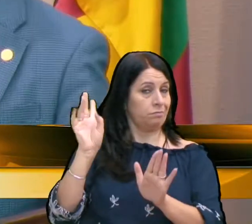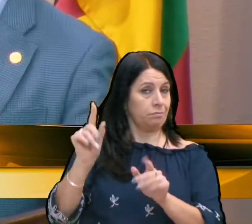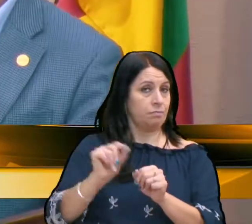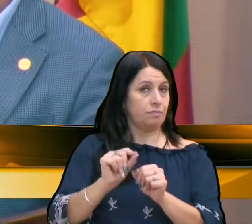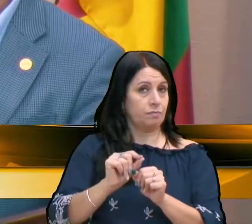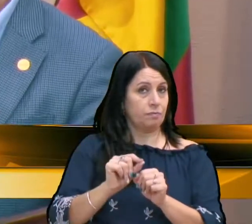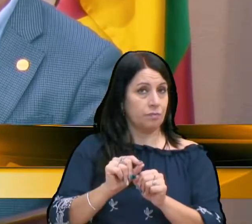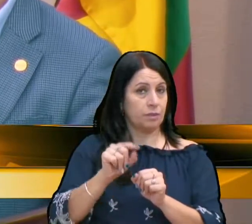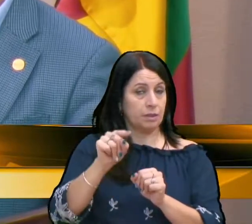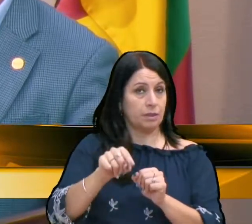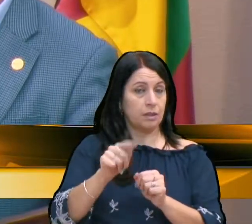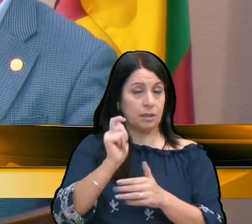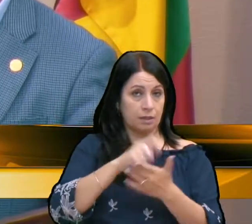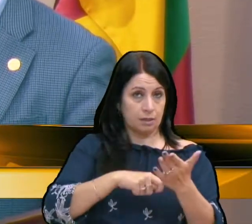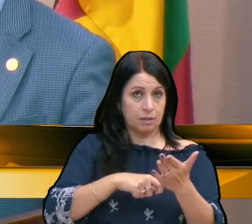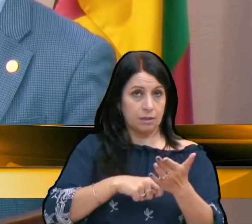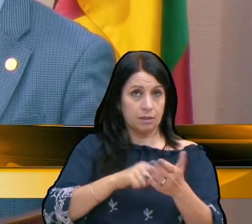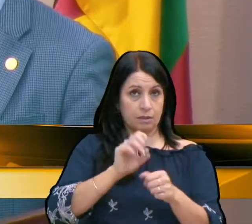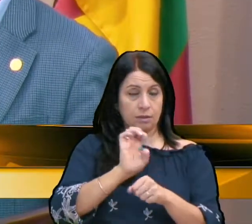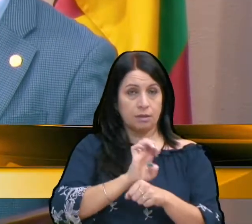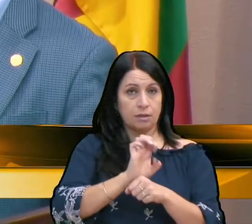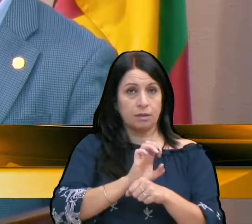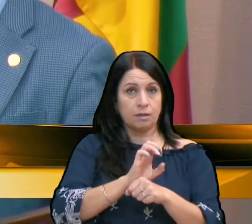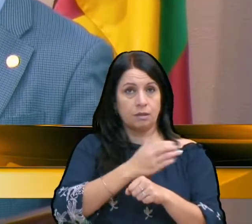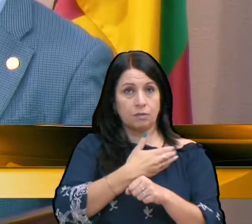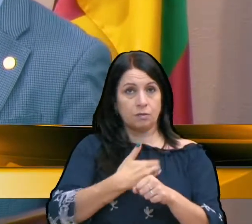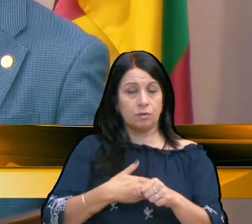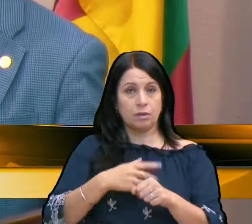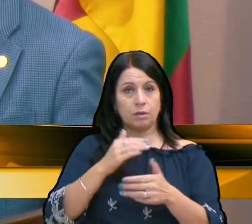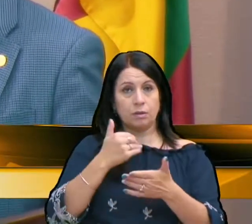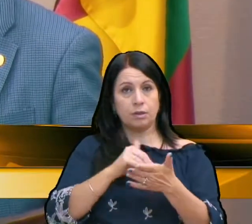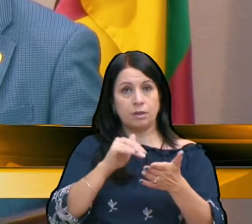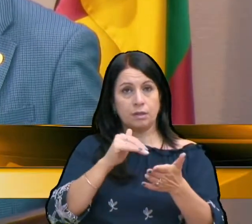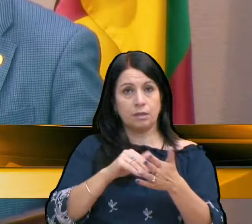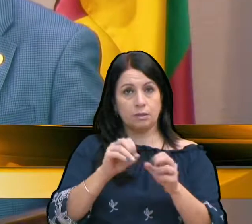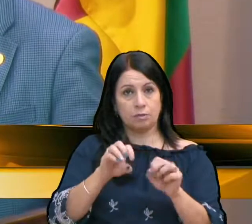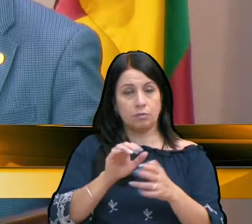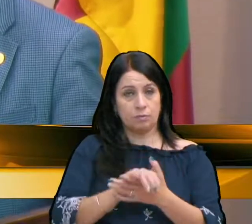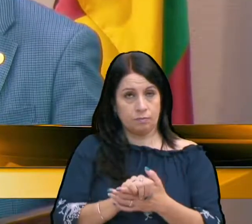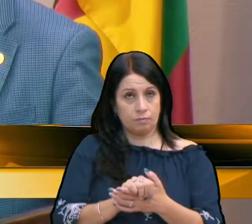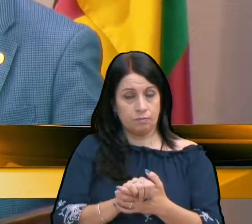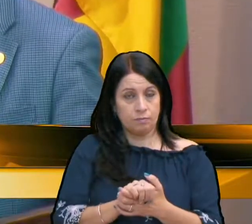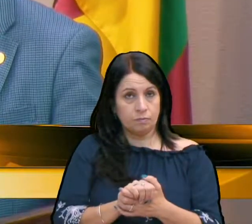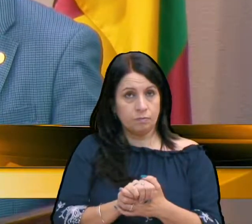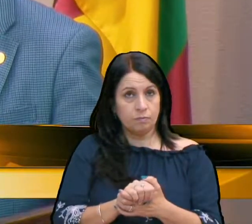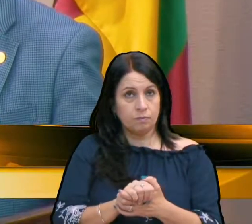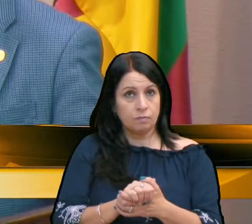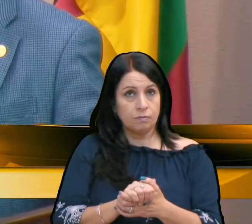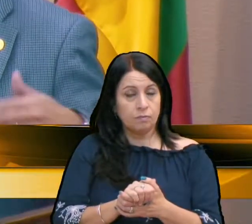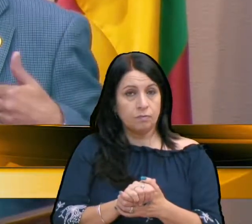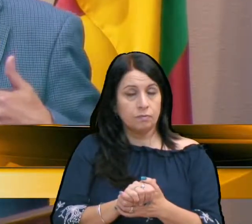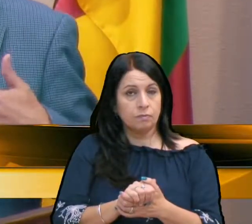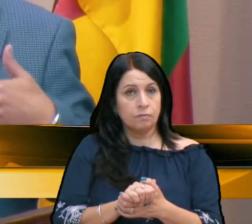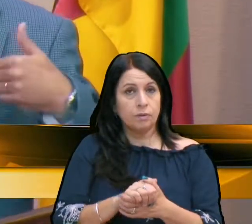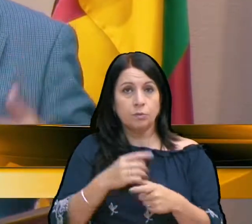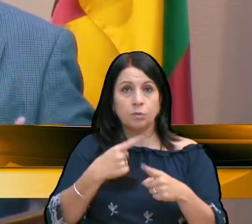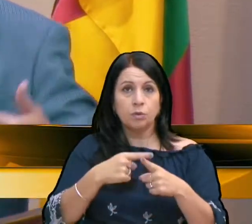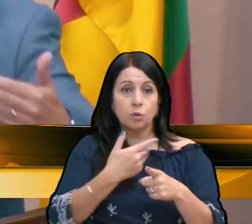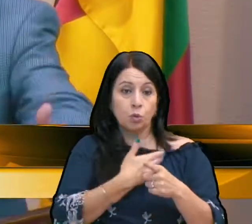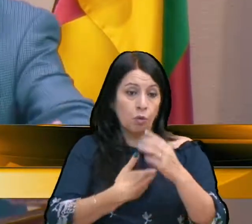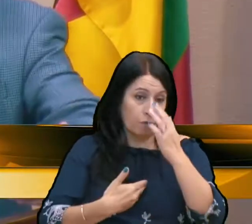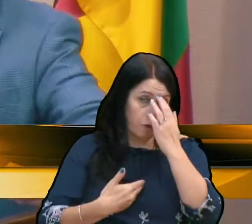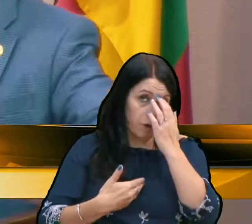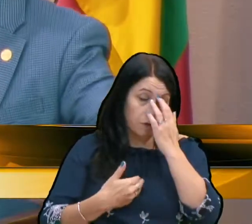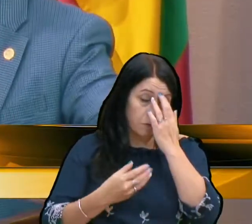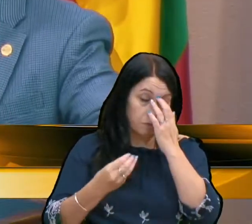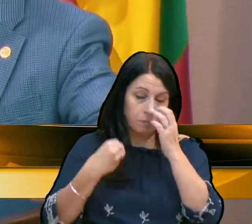Executivo. E quem assina pelo Estado do Rio Grande do Sul é o secretário de educação. Porque se o governador não lhe